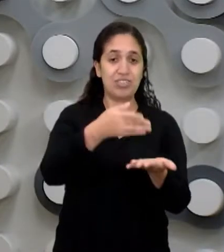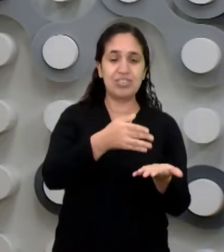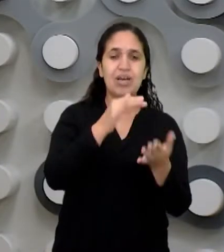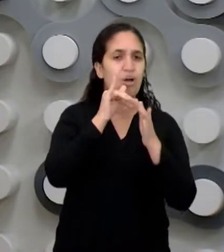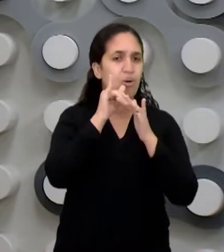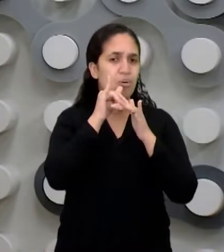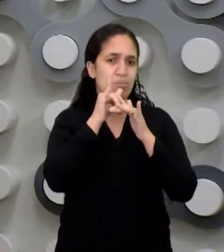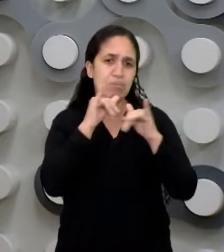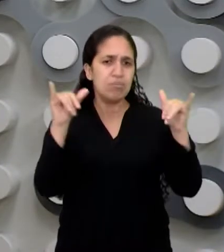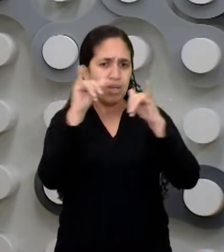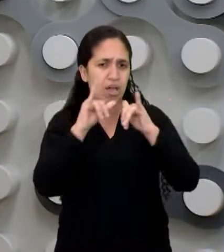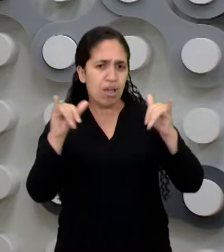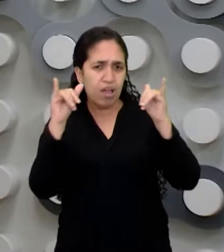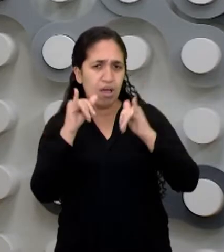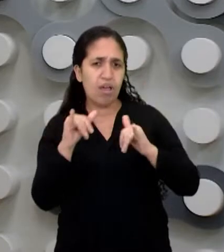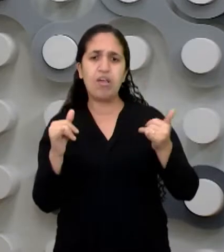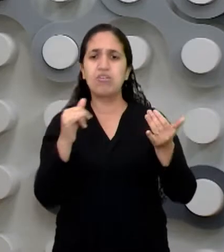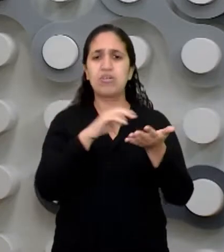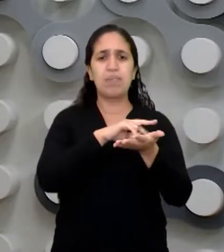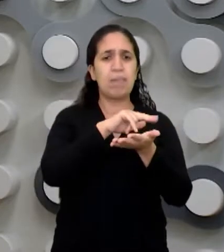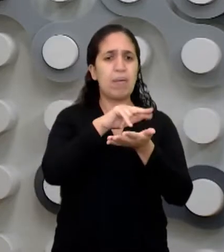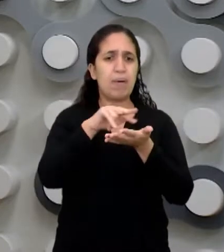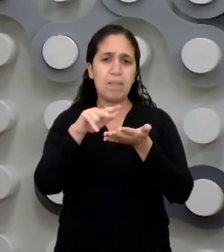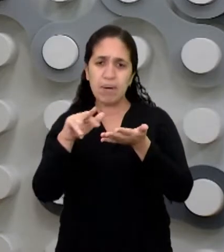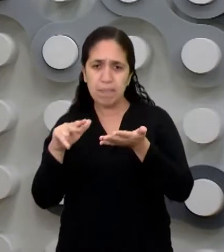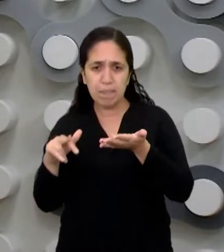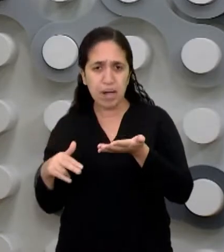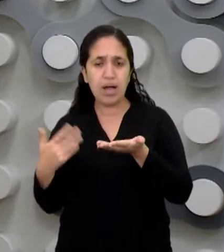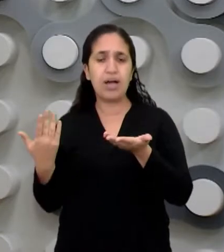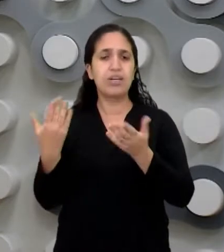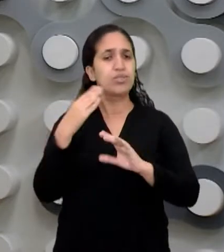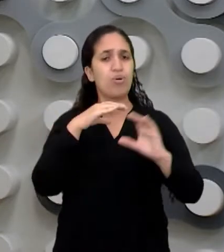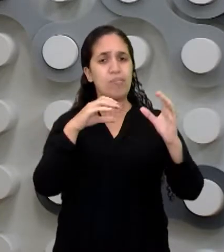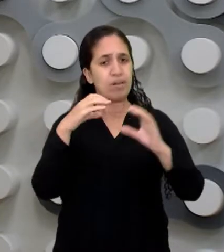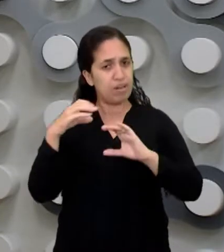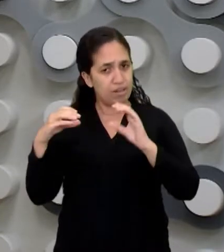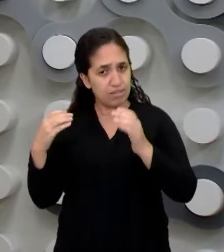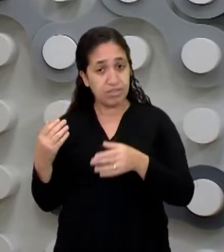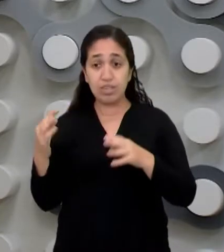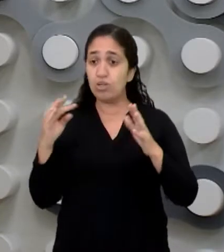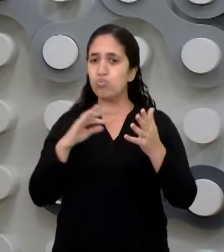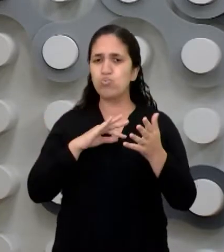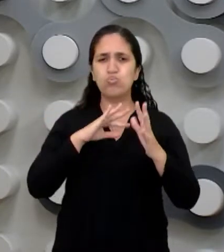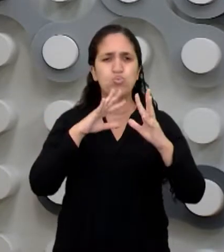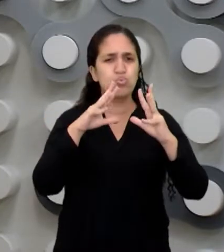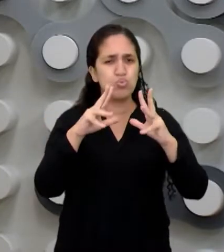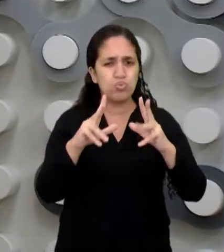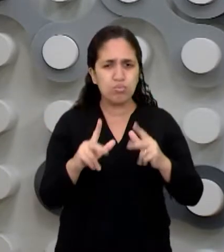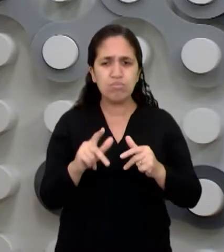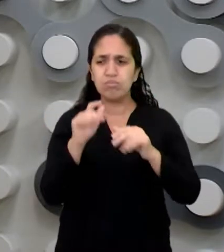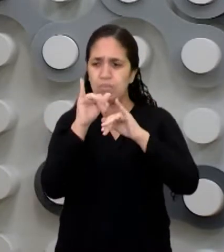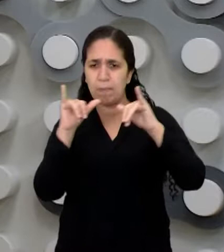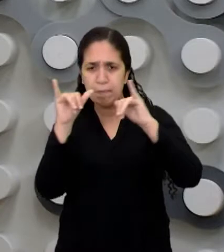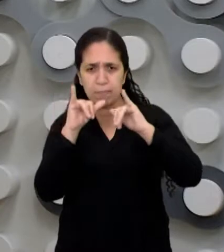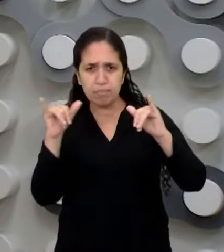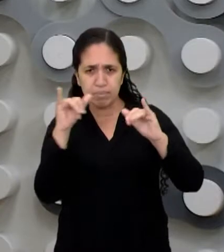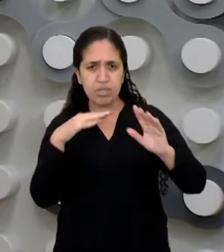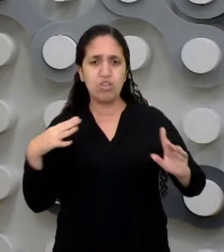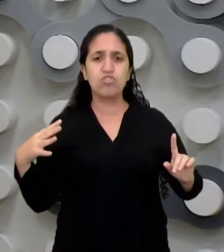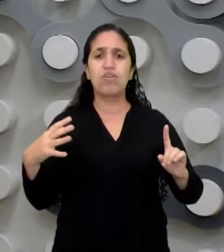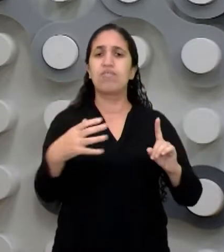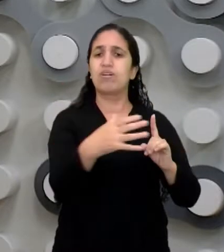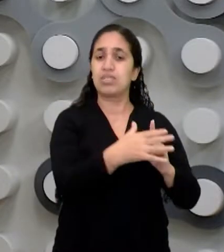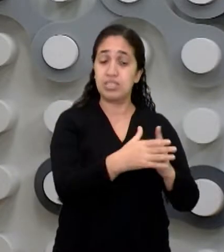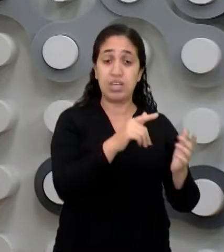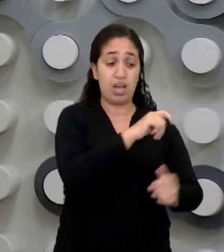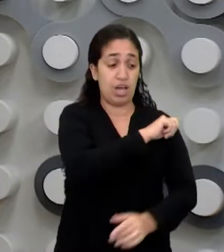né, do jornalismo hegemônico, o alternativo e o comunitário, e todas as mídias aí que cercam o estudante, então a gente agora vai começar